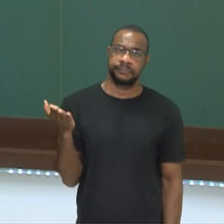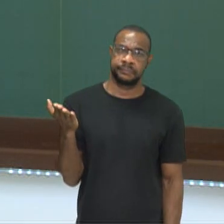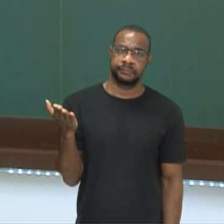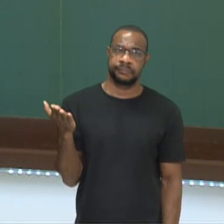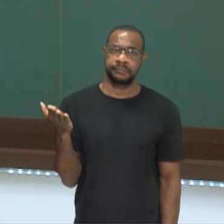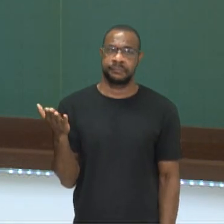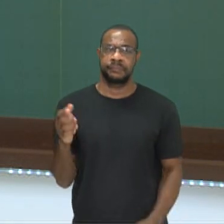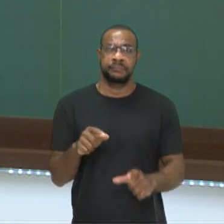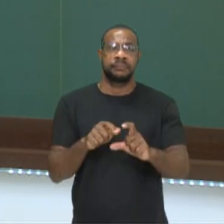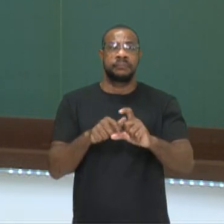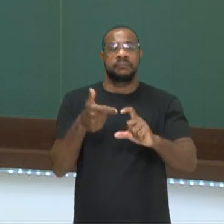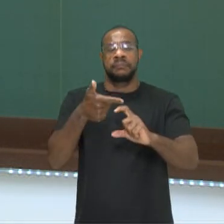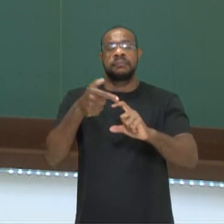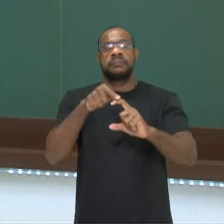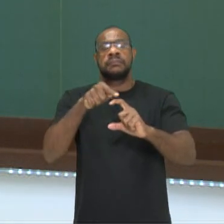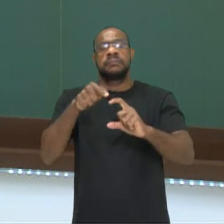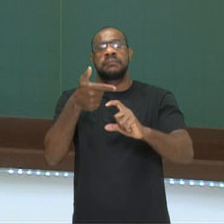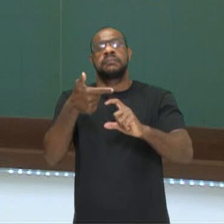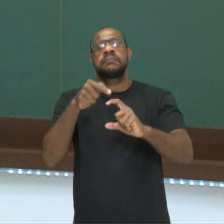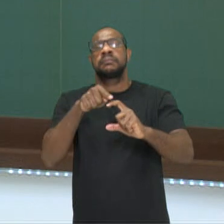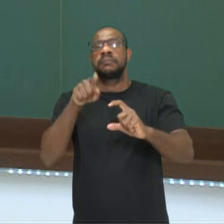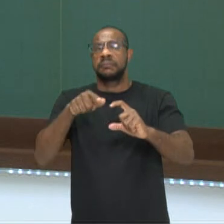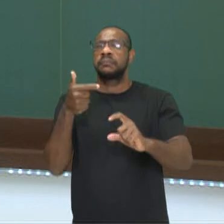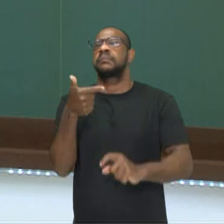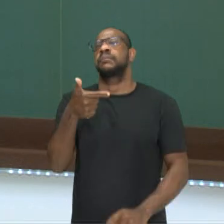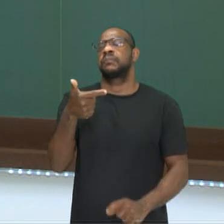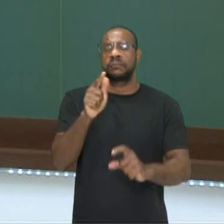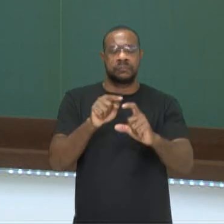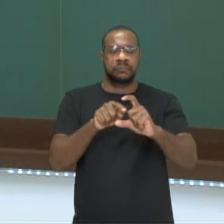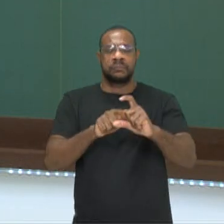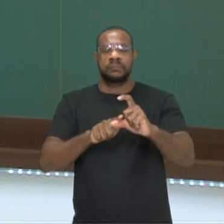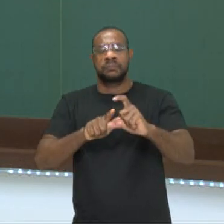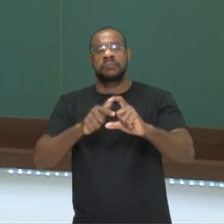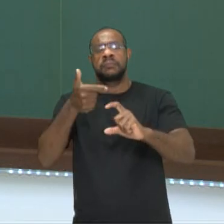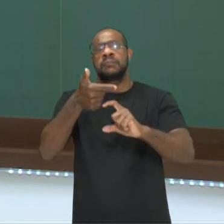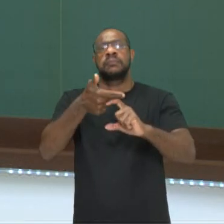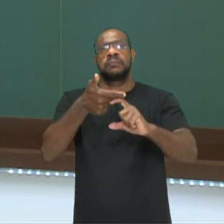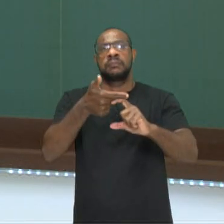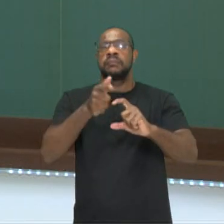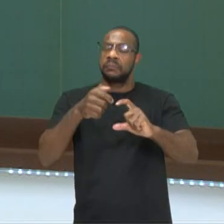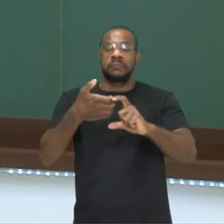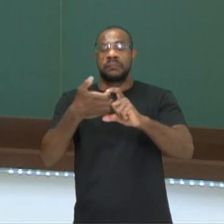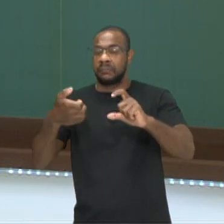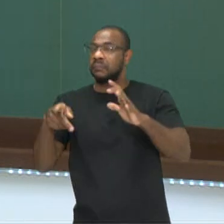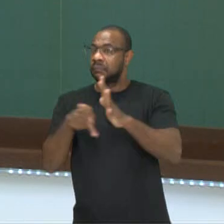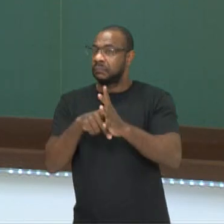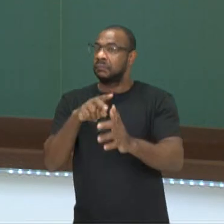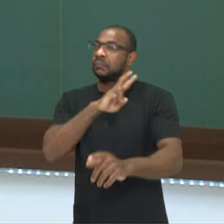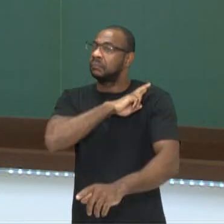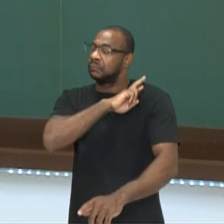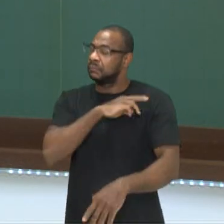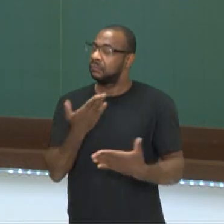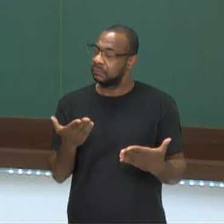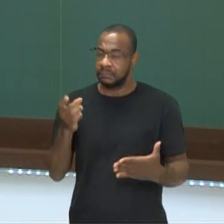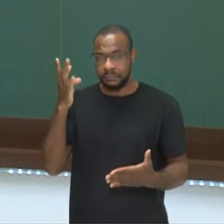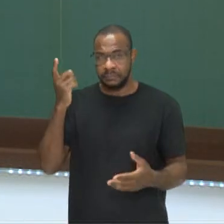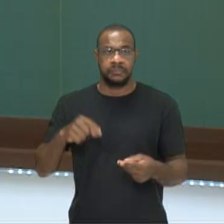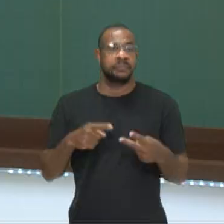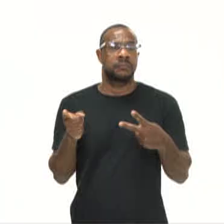expoente dessa incógnita? 2. Logo, ela é uma equação do segundo grau. Essa ficou fácil, né?